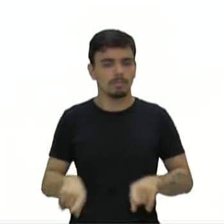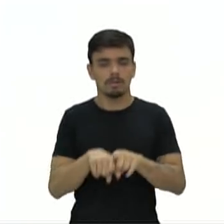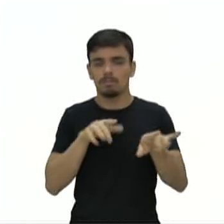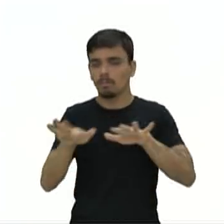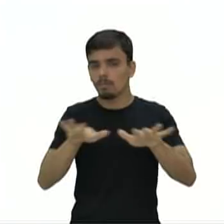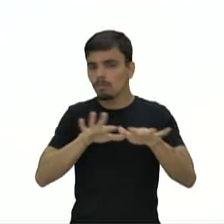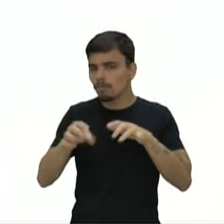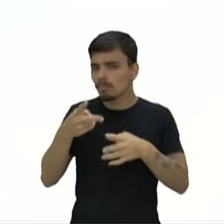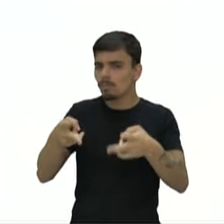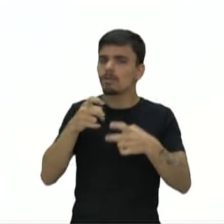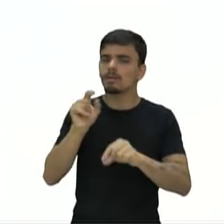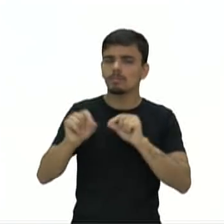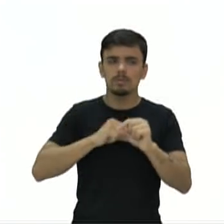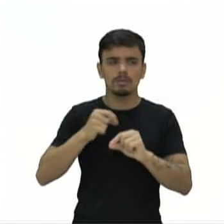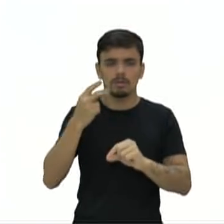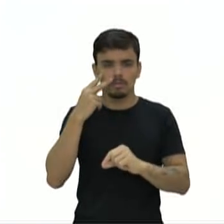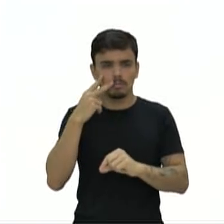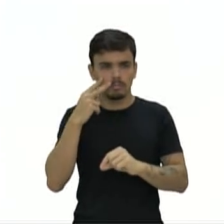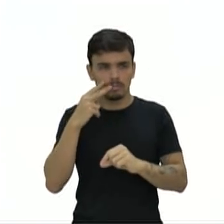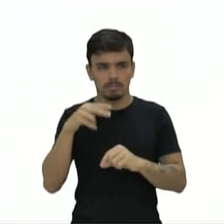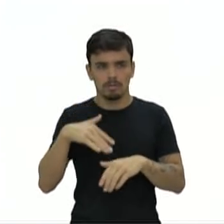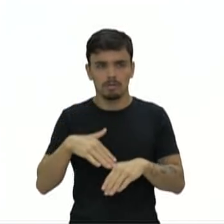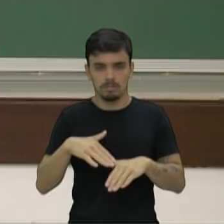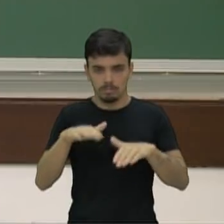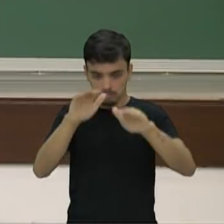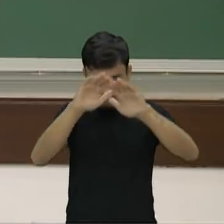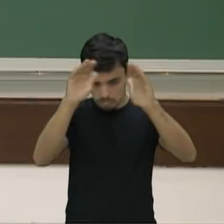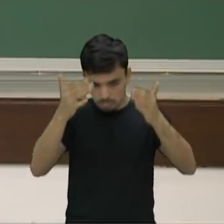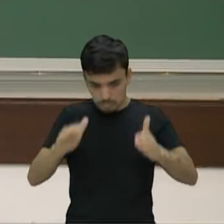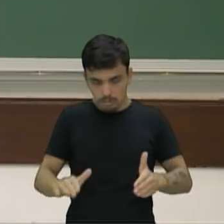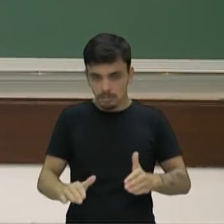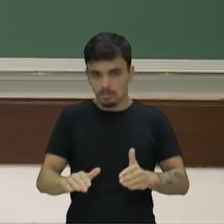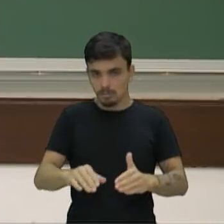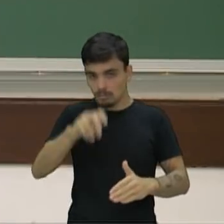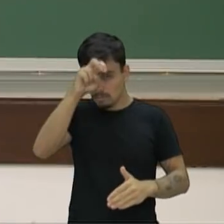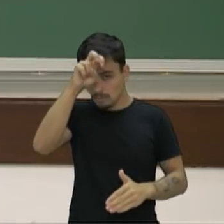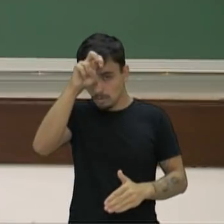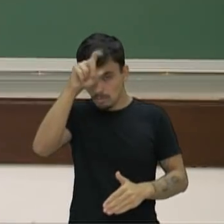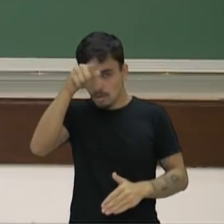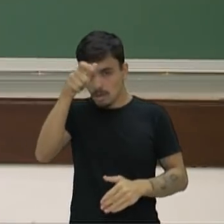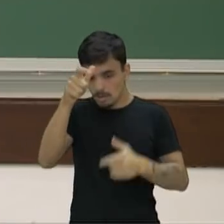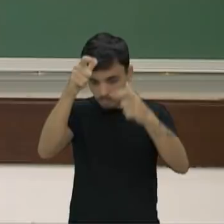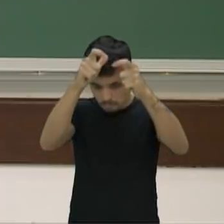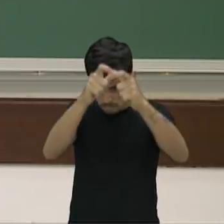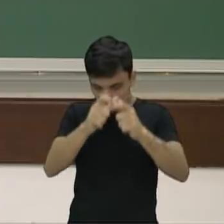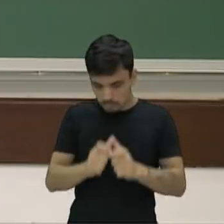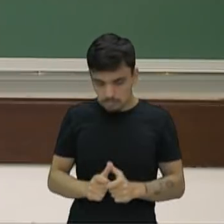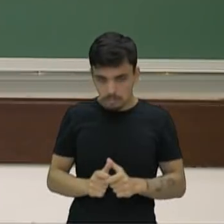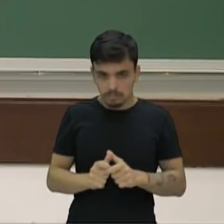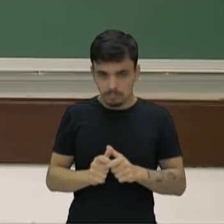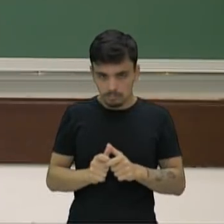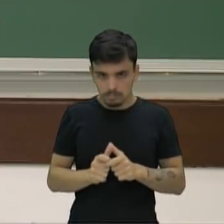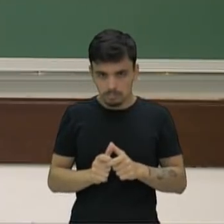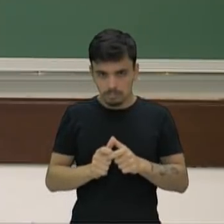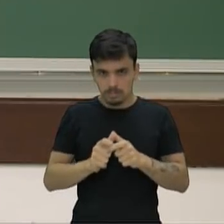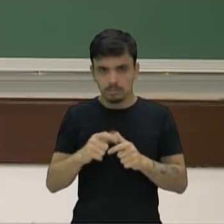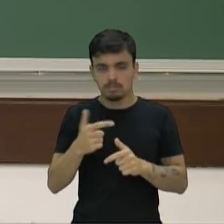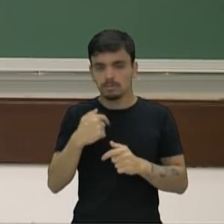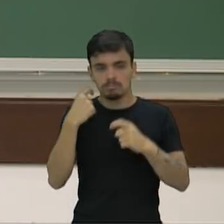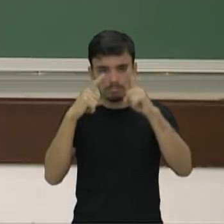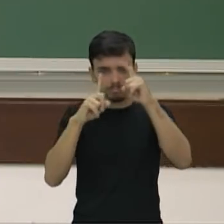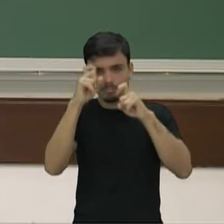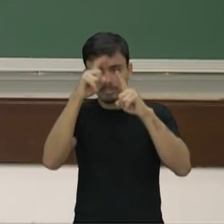a forma que está a estátua do faraó, em posição reta, né, mostrando nenhum tipo de